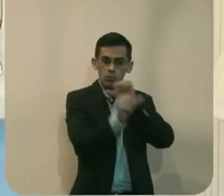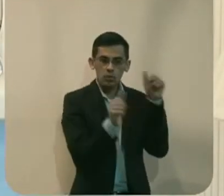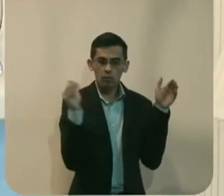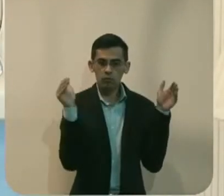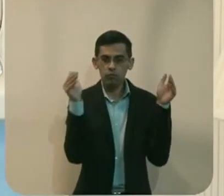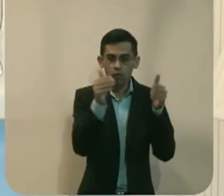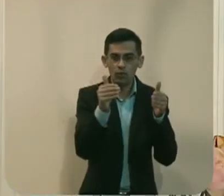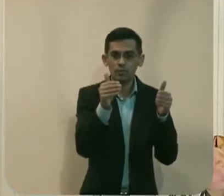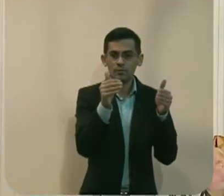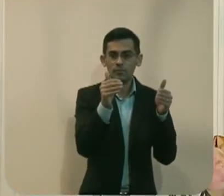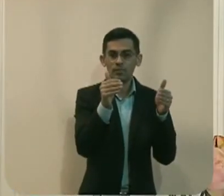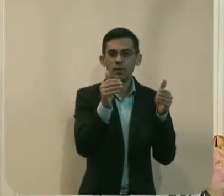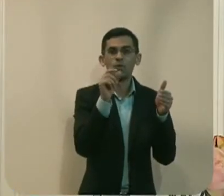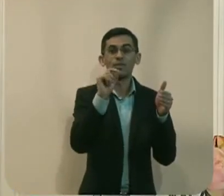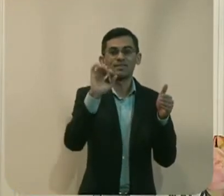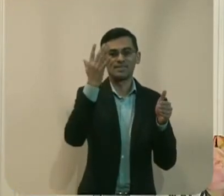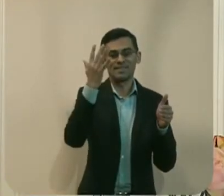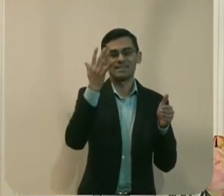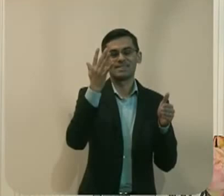da visão,